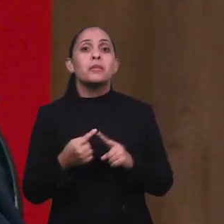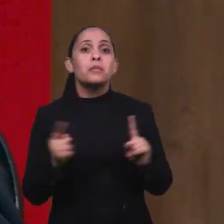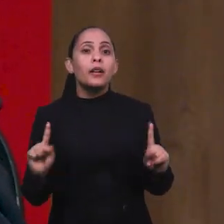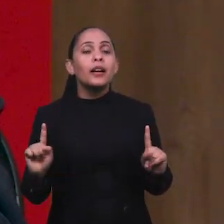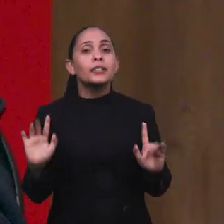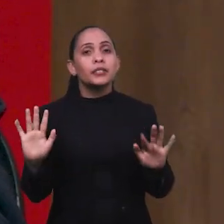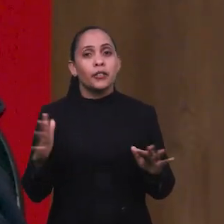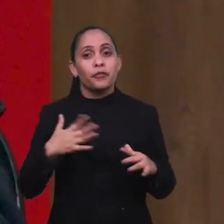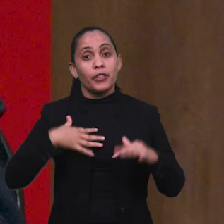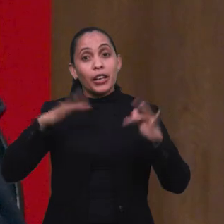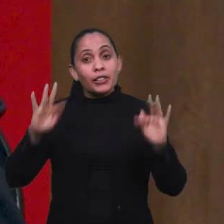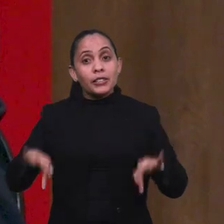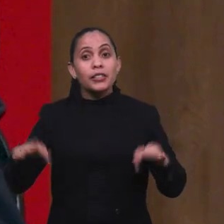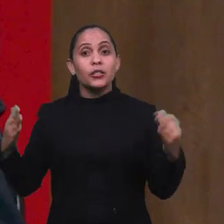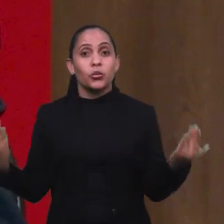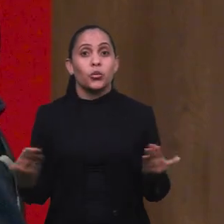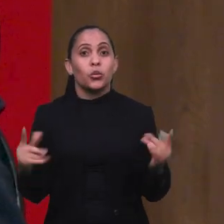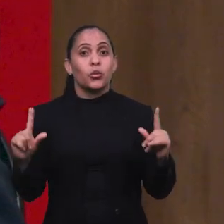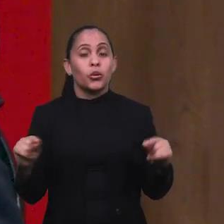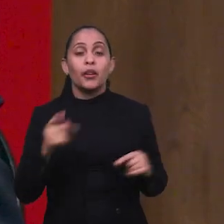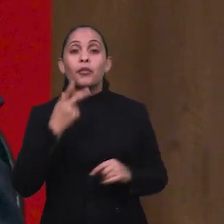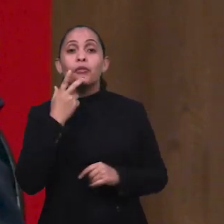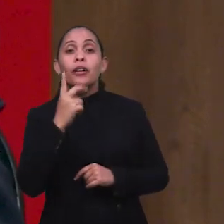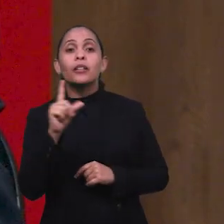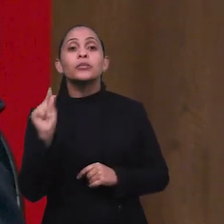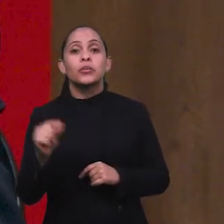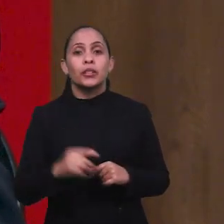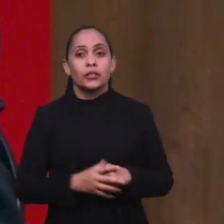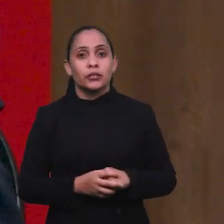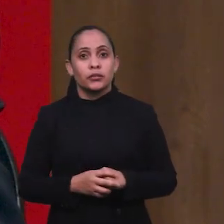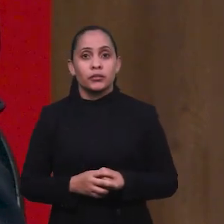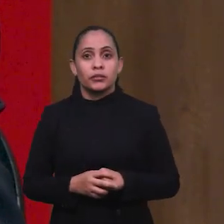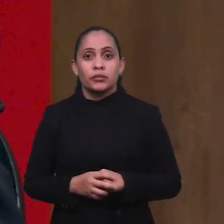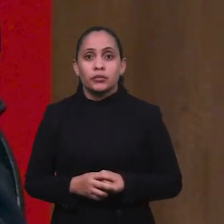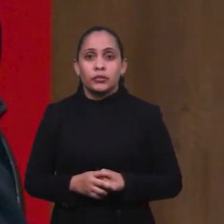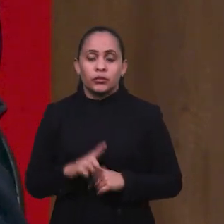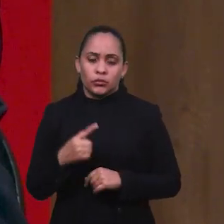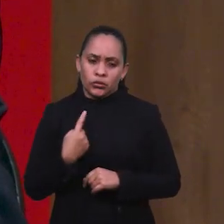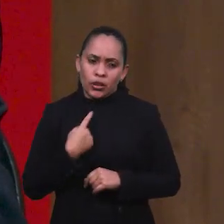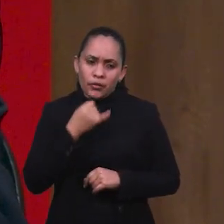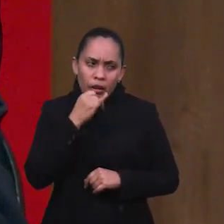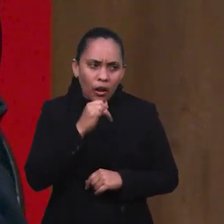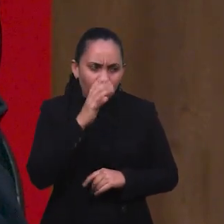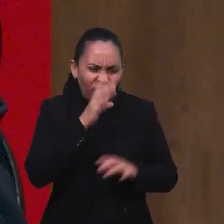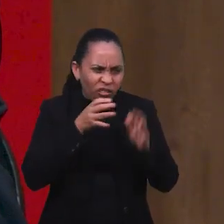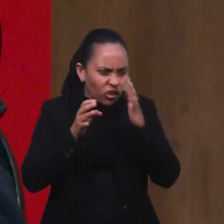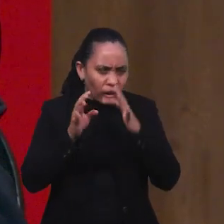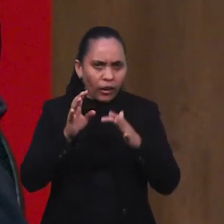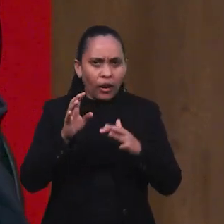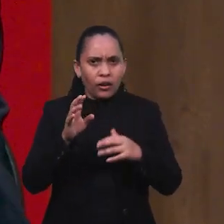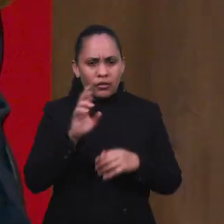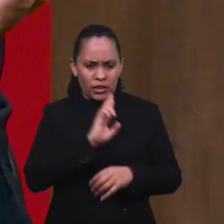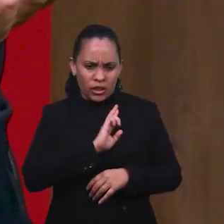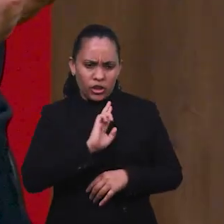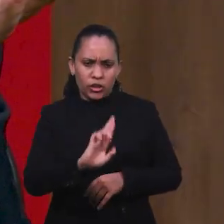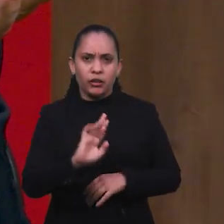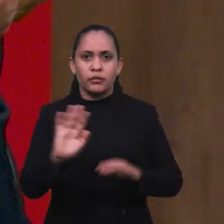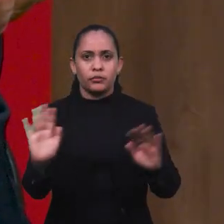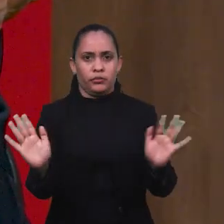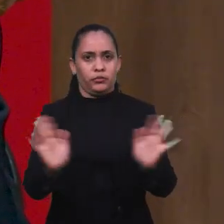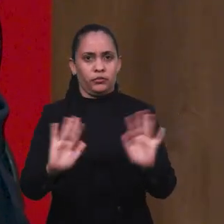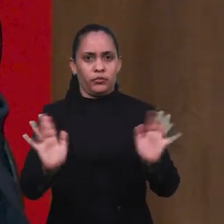e gostaríamos de encerrar falando que não temos nenhuma intenção de criticar religião